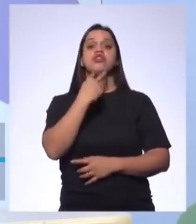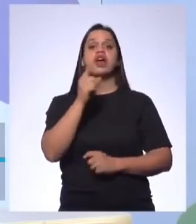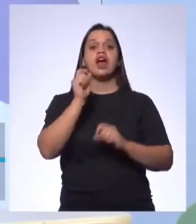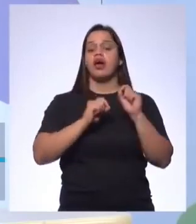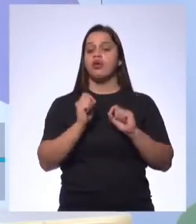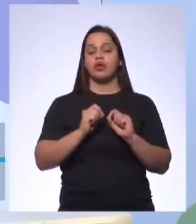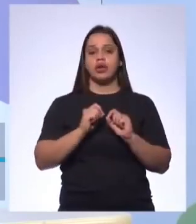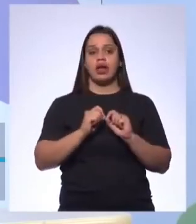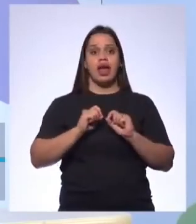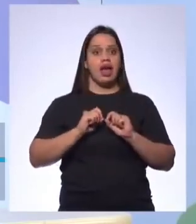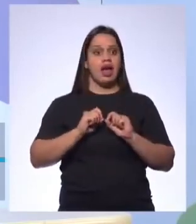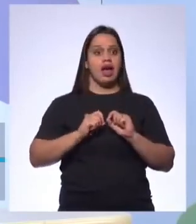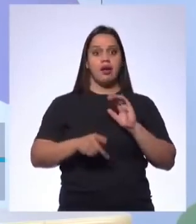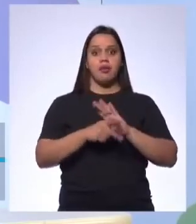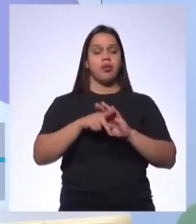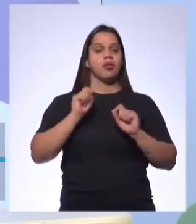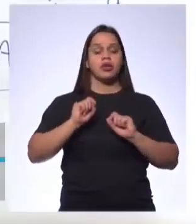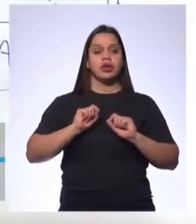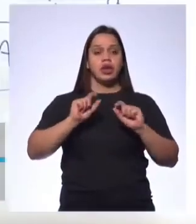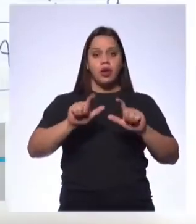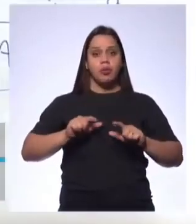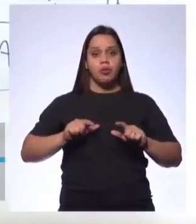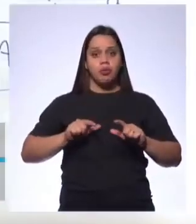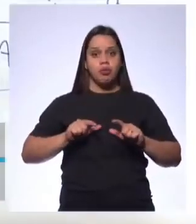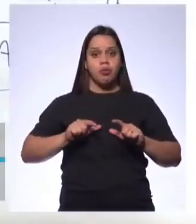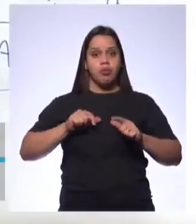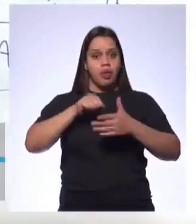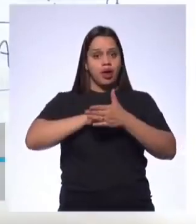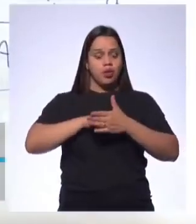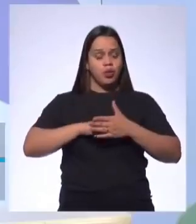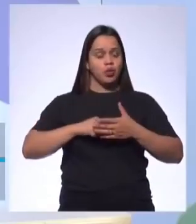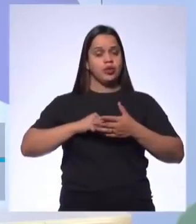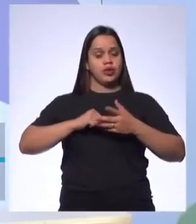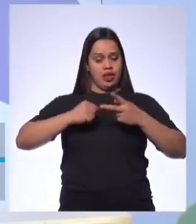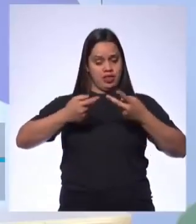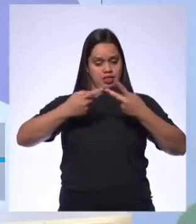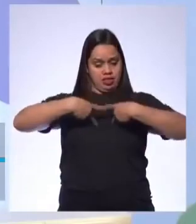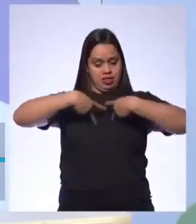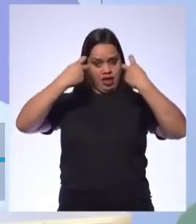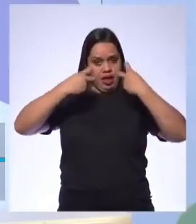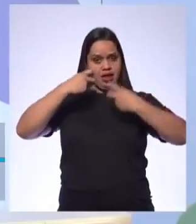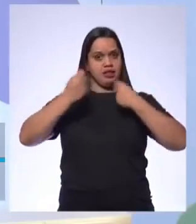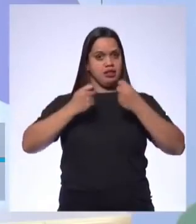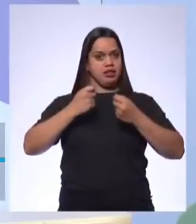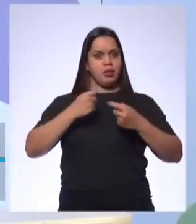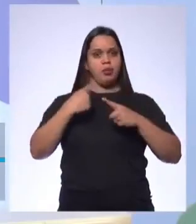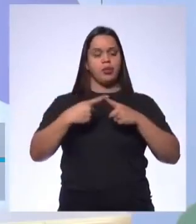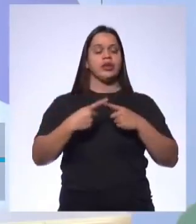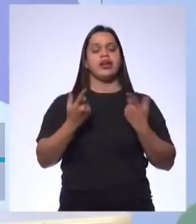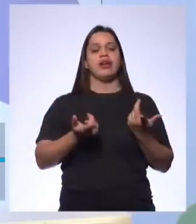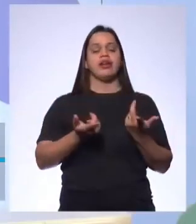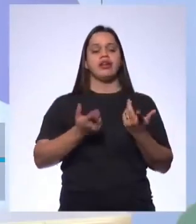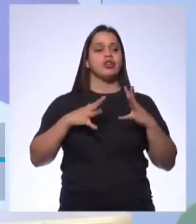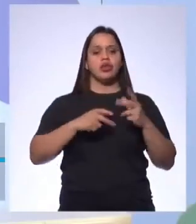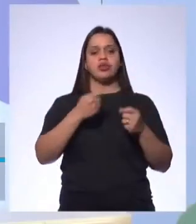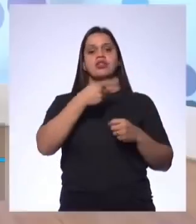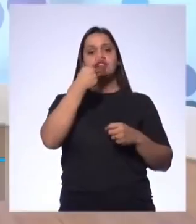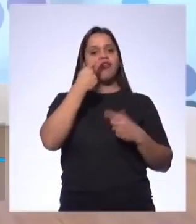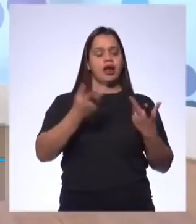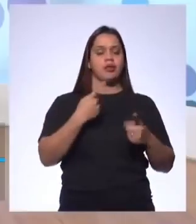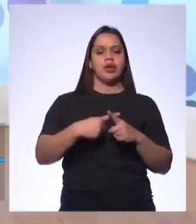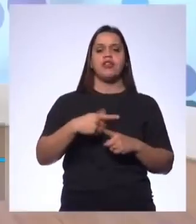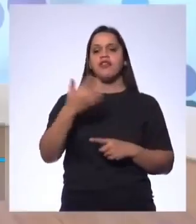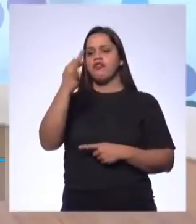de todas as línguas que você fala. Então, se você estuda francês, por exemplo, você vai ter que falar um R mais assim, né? Então, português.